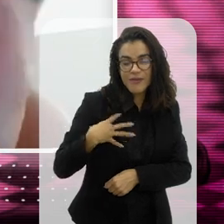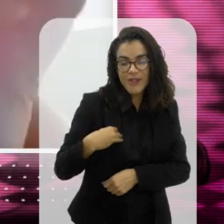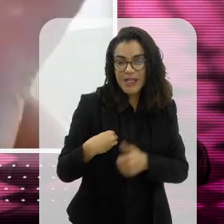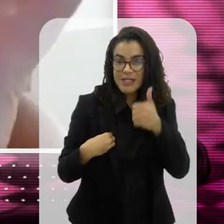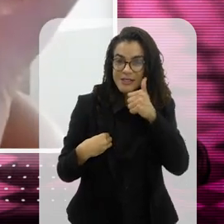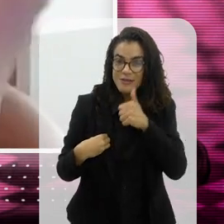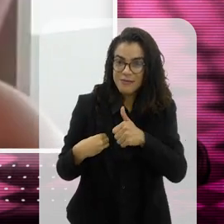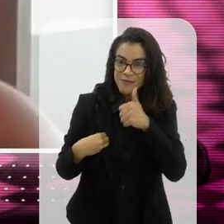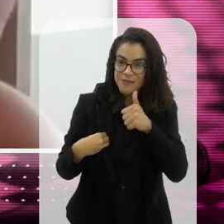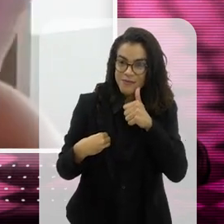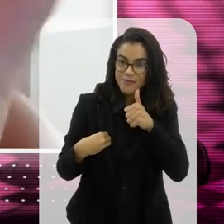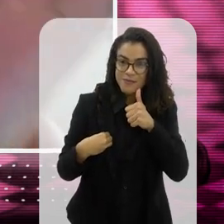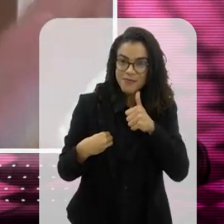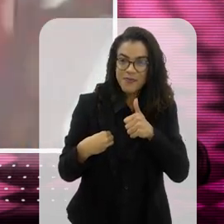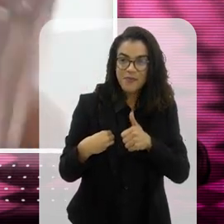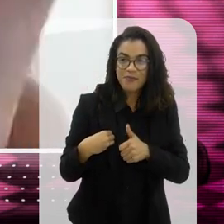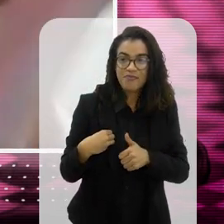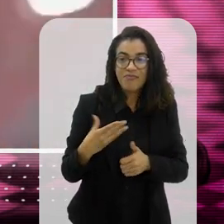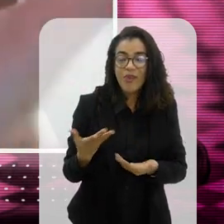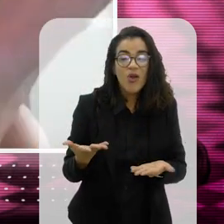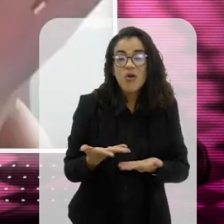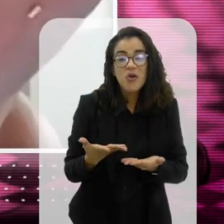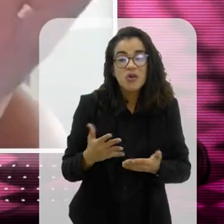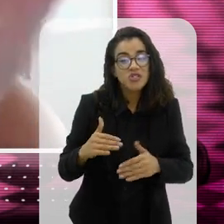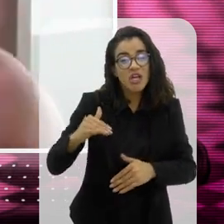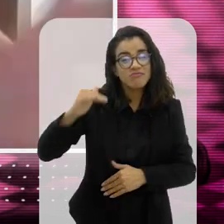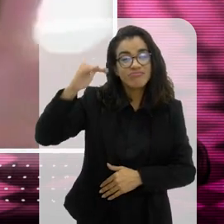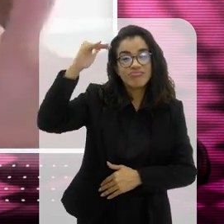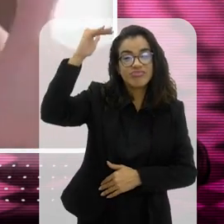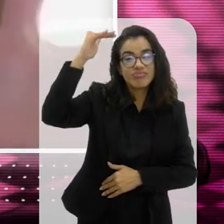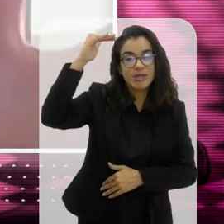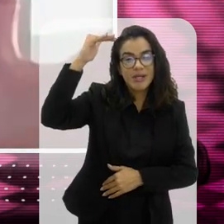Eu tenho uma sorte muito grande na minha vida. Eu tenho quatro filhas